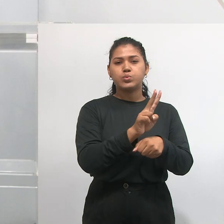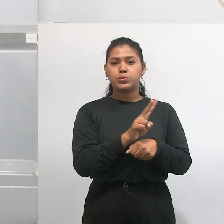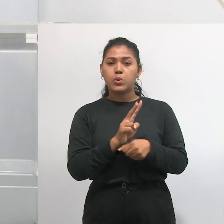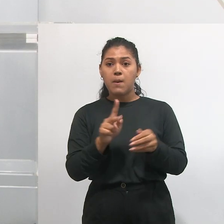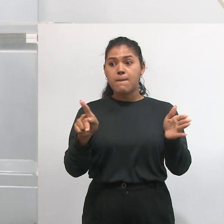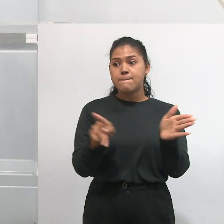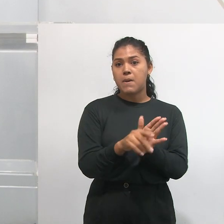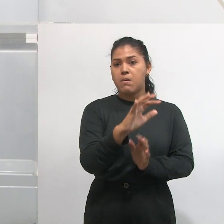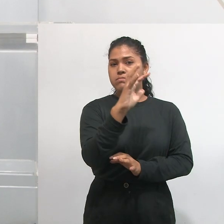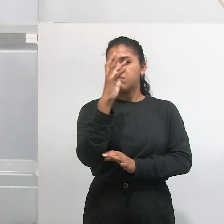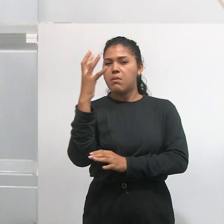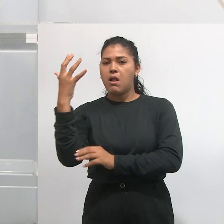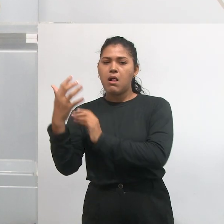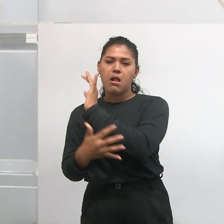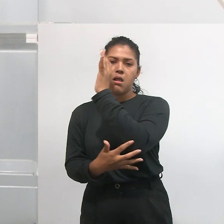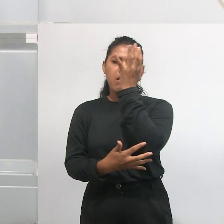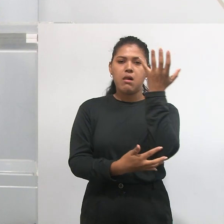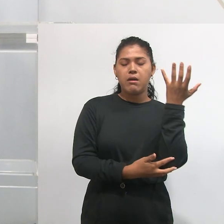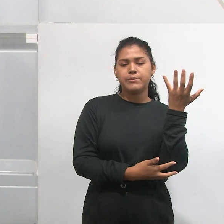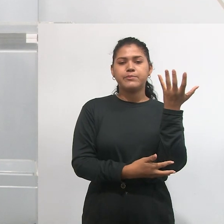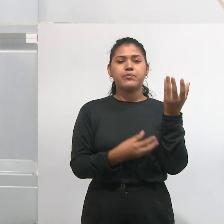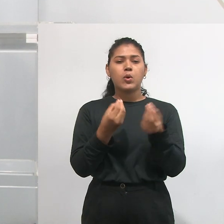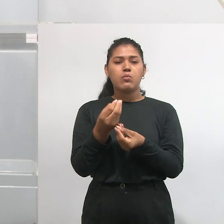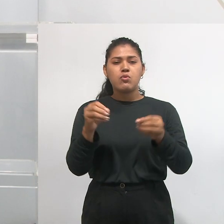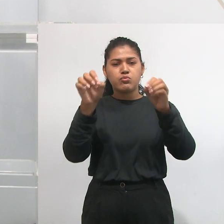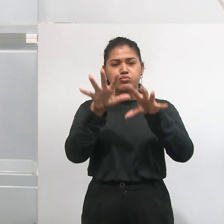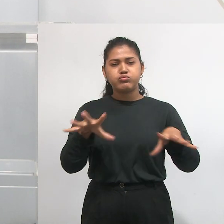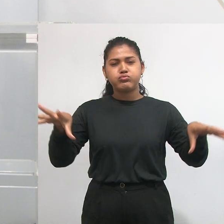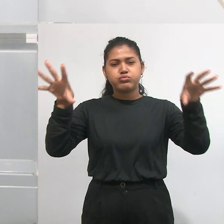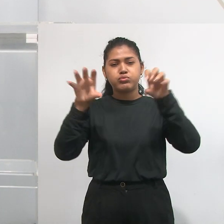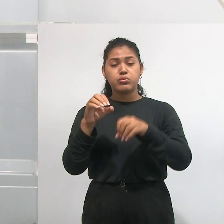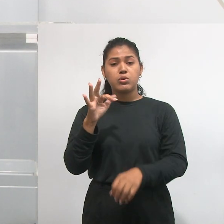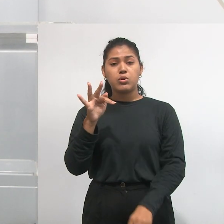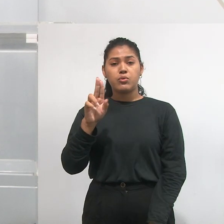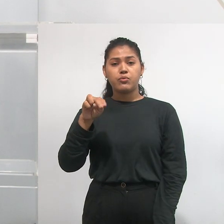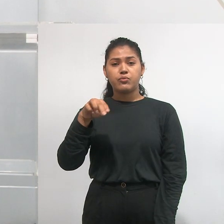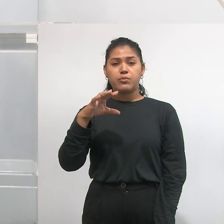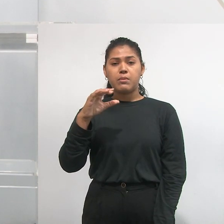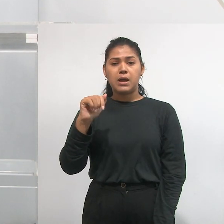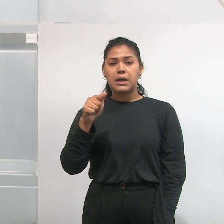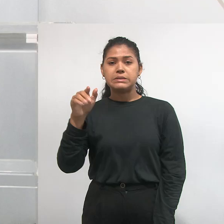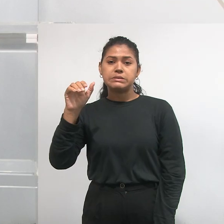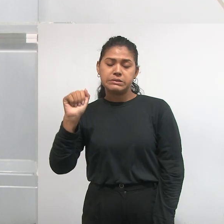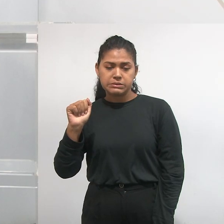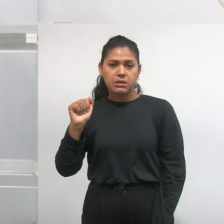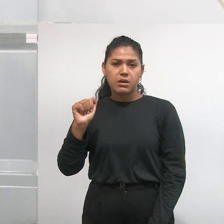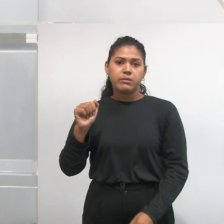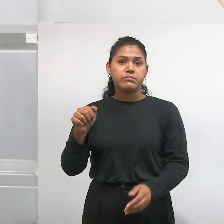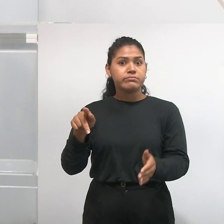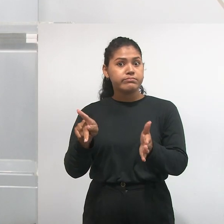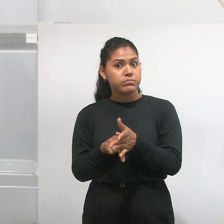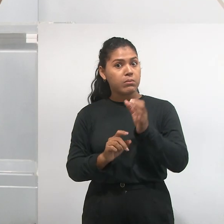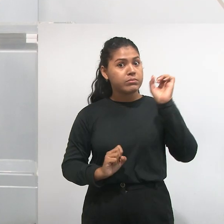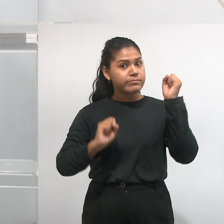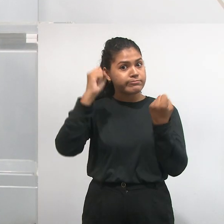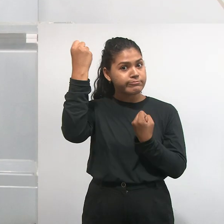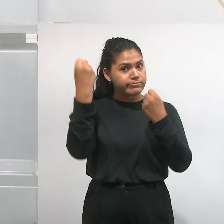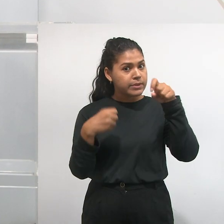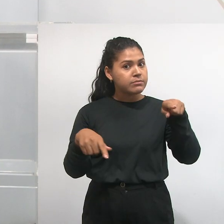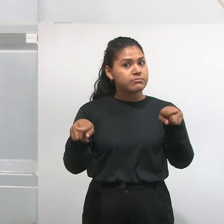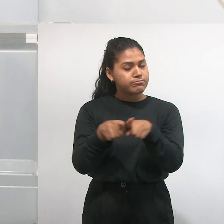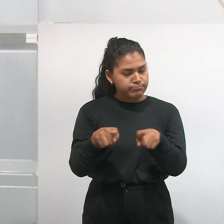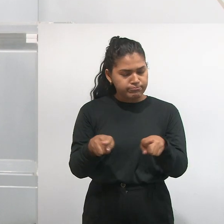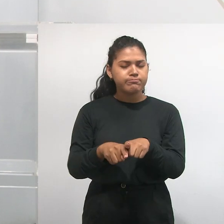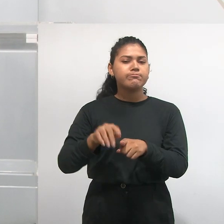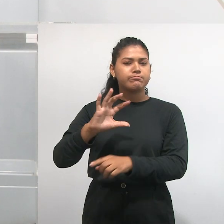ambiente, a poluição através de fumaças causadas por indústrias, enfim. São diversas